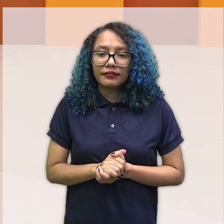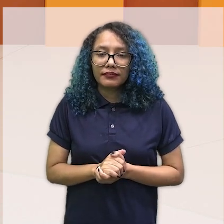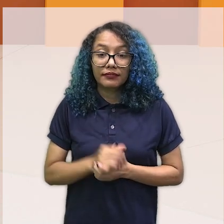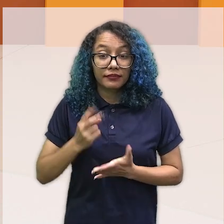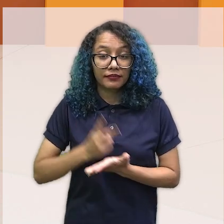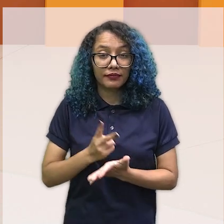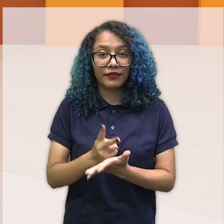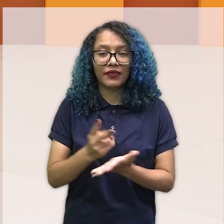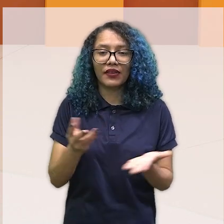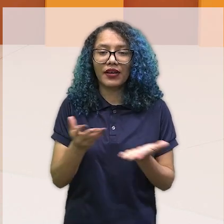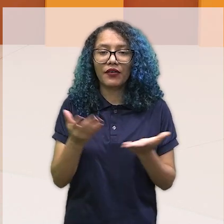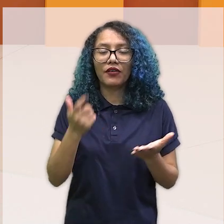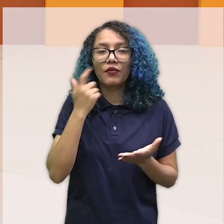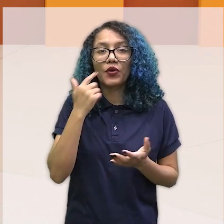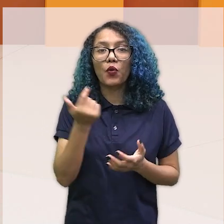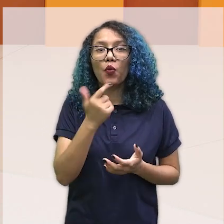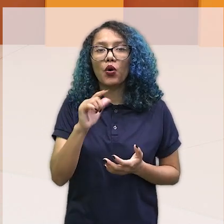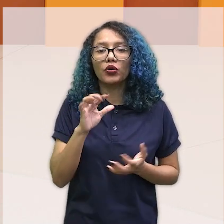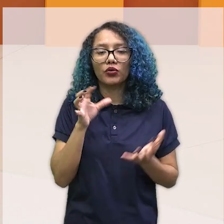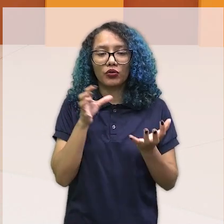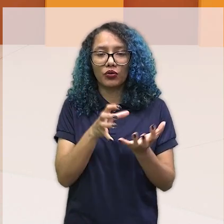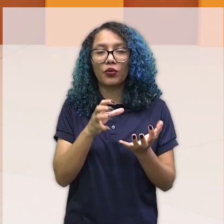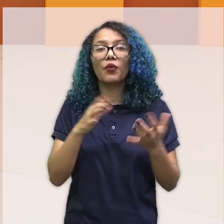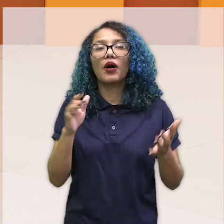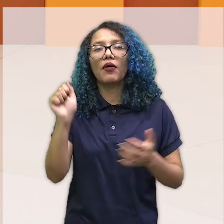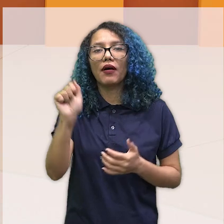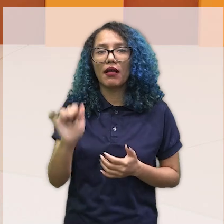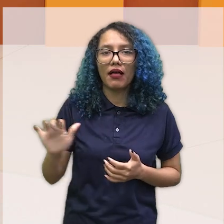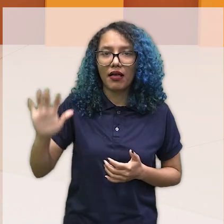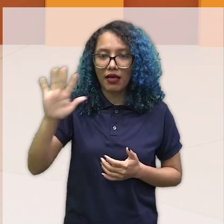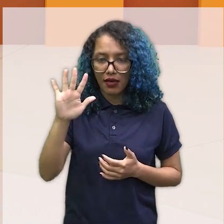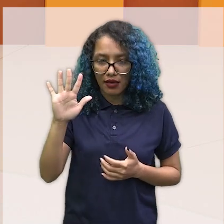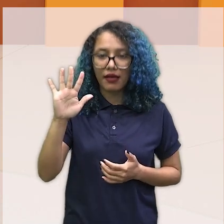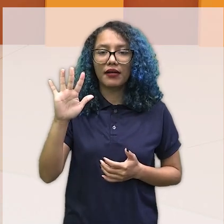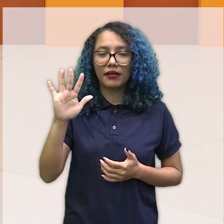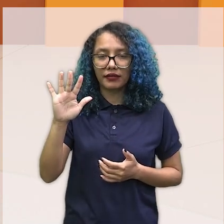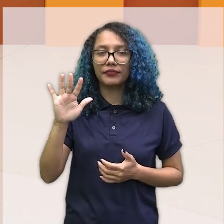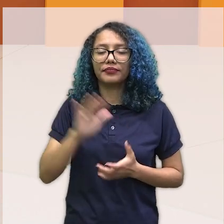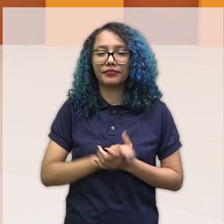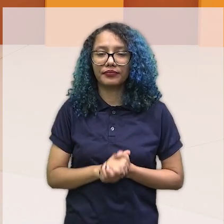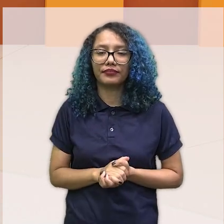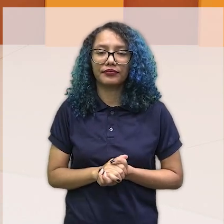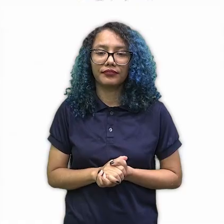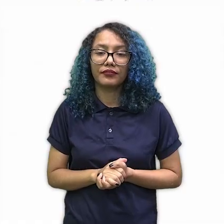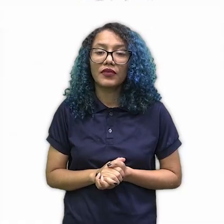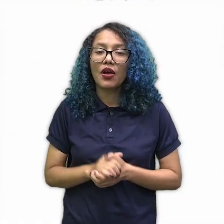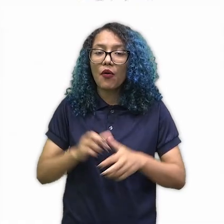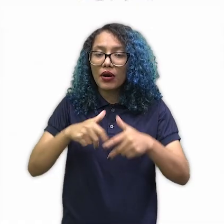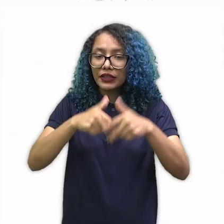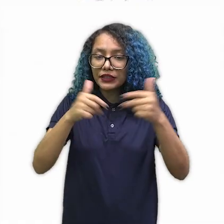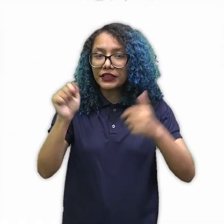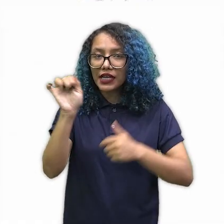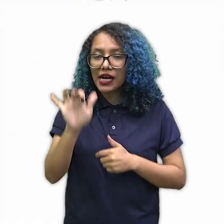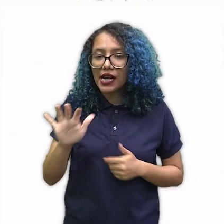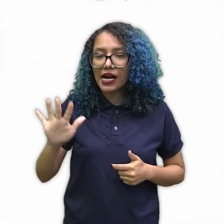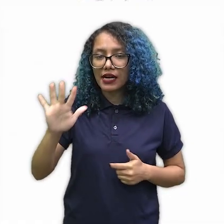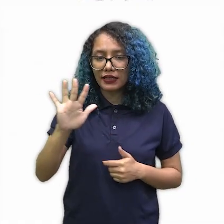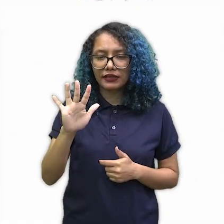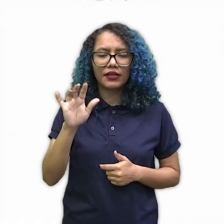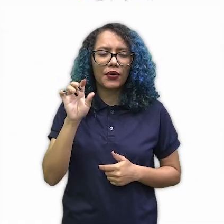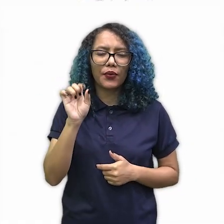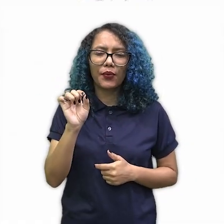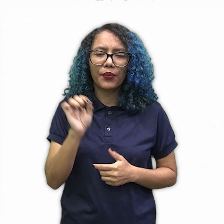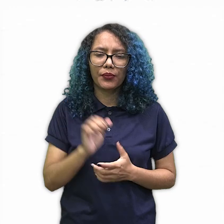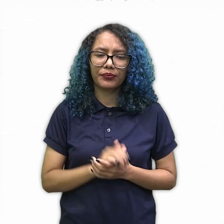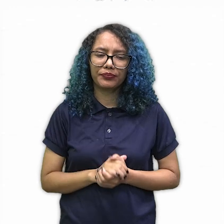Agora nós iremos para o continente asiático, gente. Etnias asiáticas. A Ásia, gente,